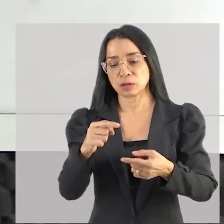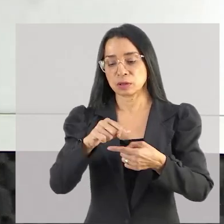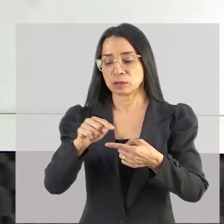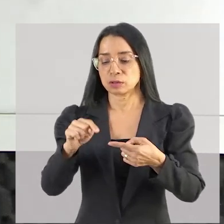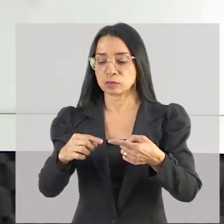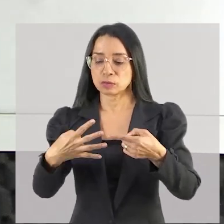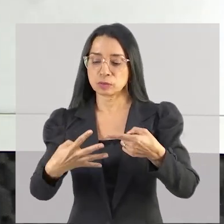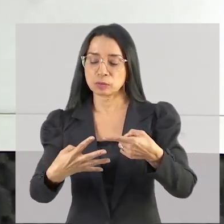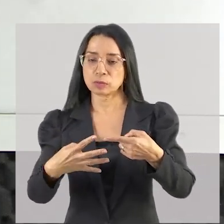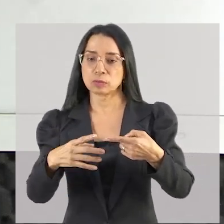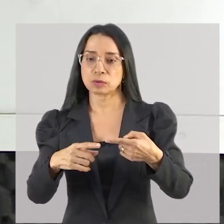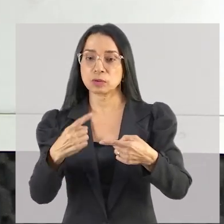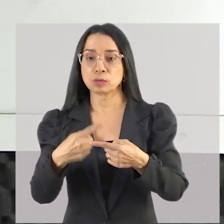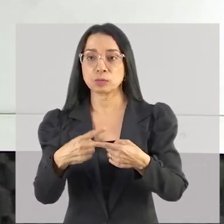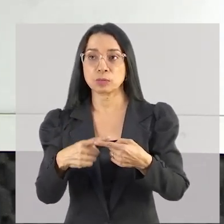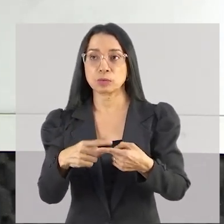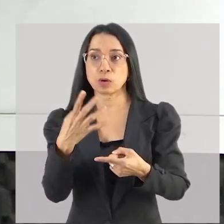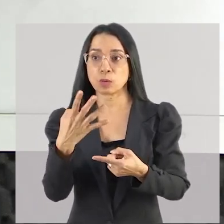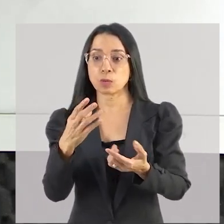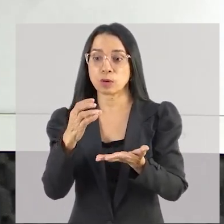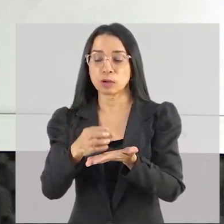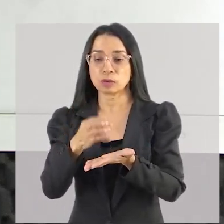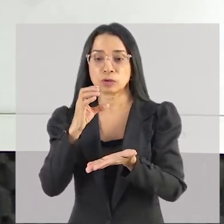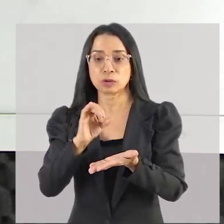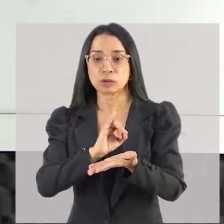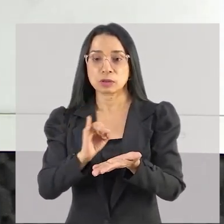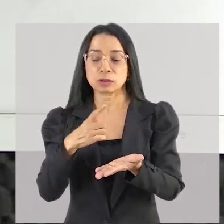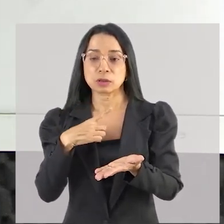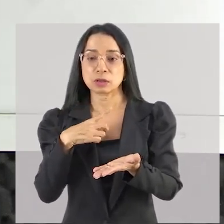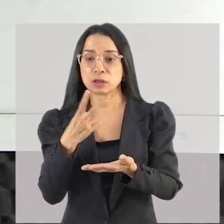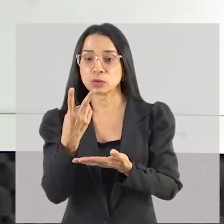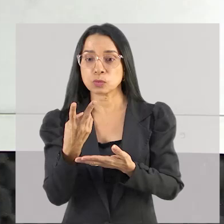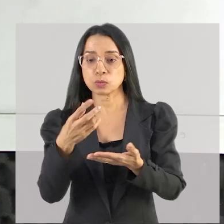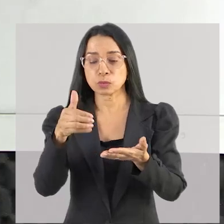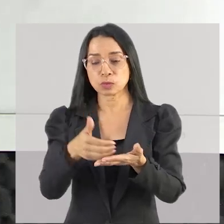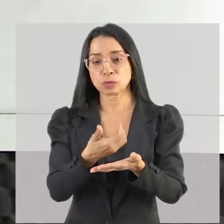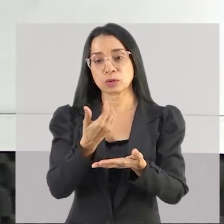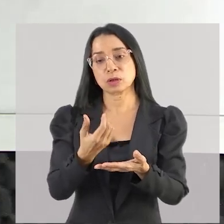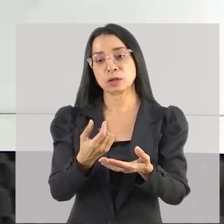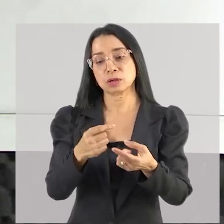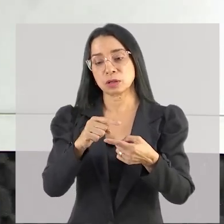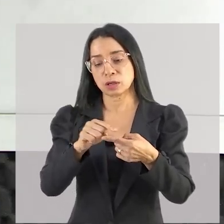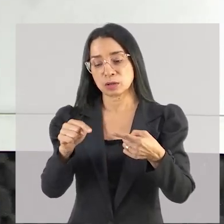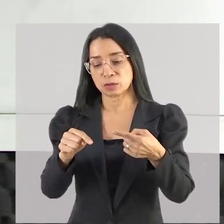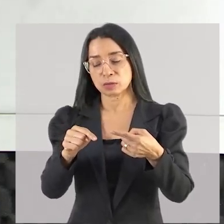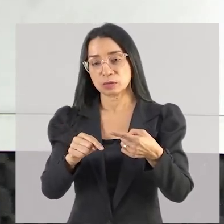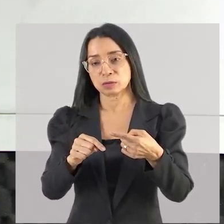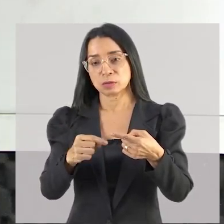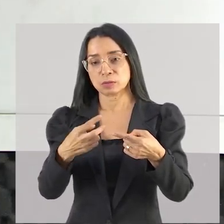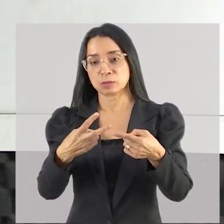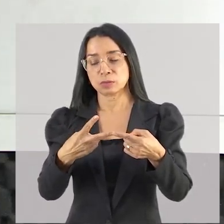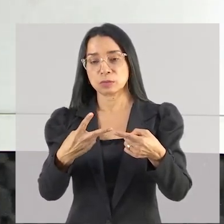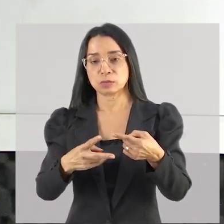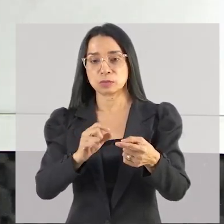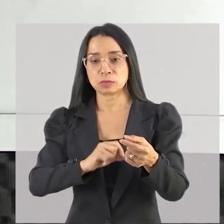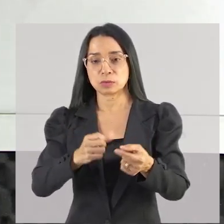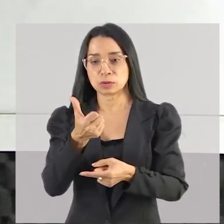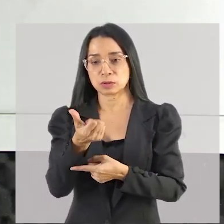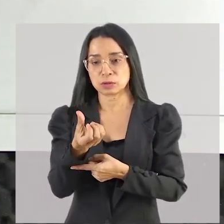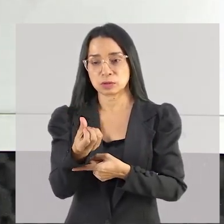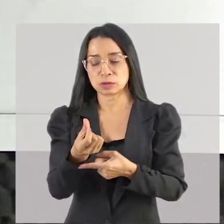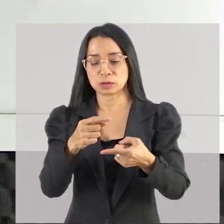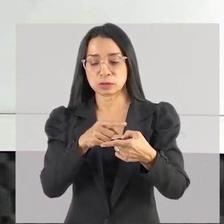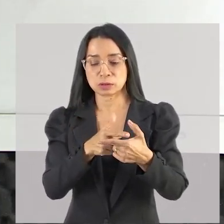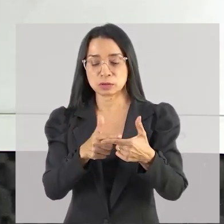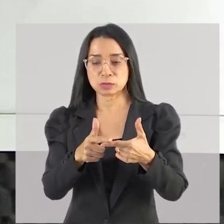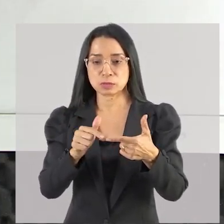por 4, não foi? Porque eram 4 xícaras. Se aqui eu tenho 2 colheres, é só eu dividir por 2. 16 dividido por 2